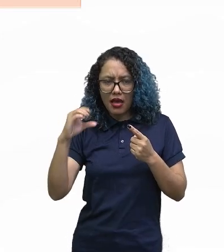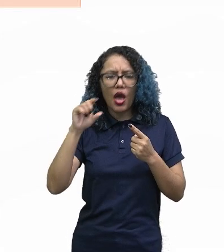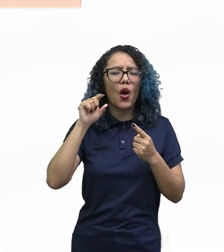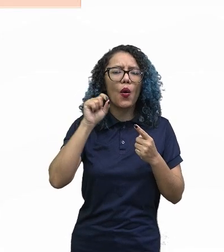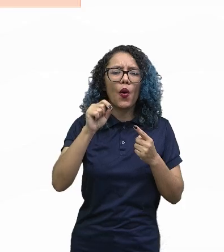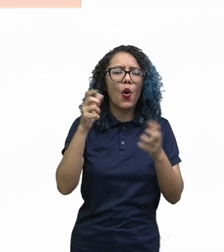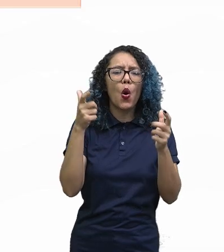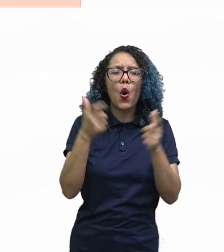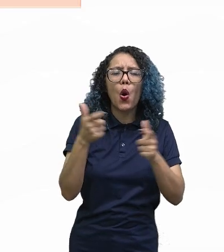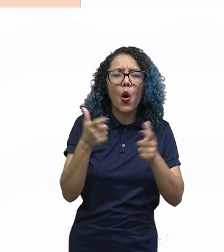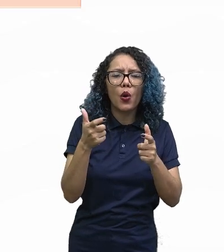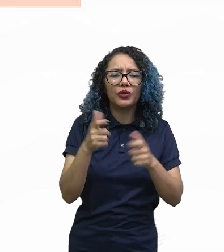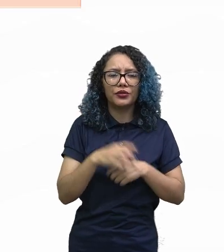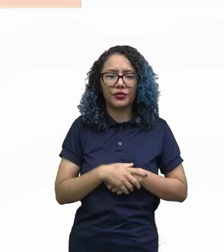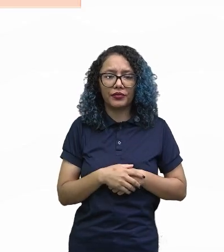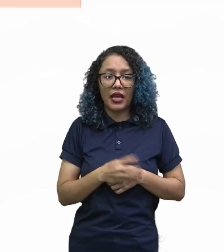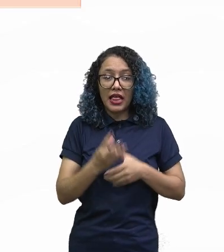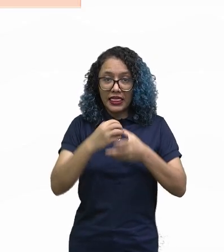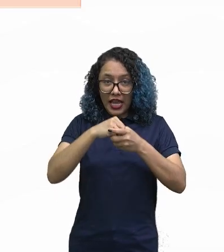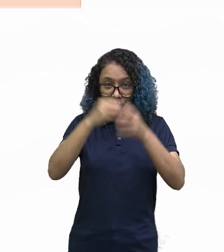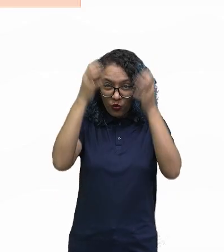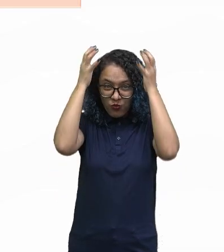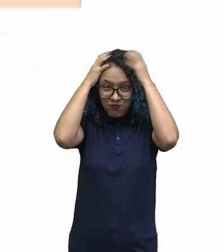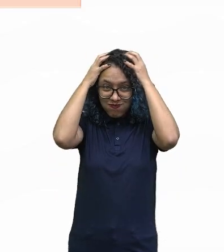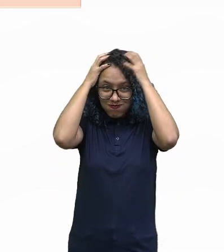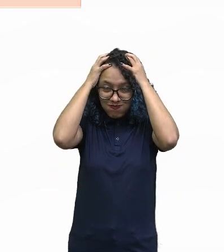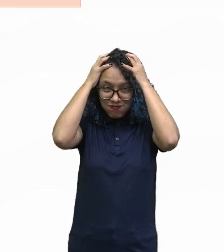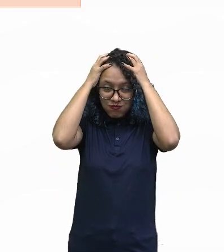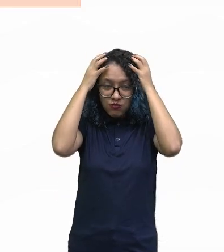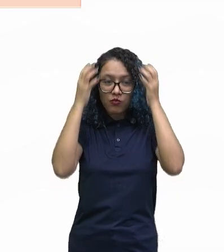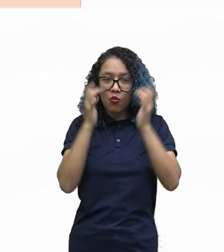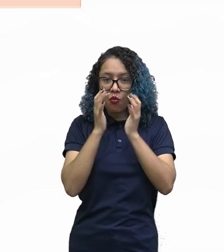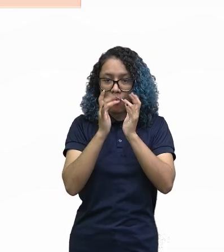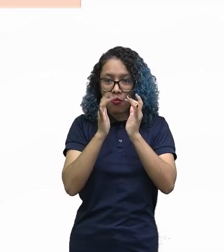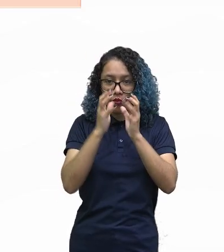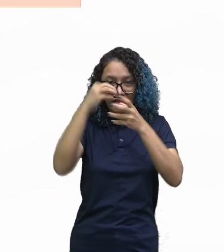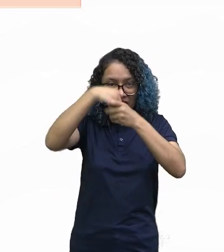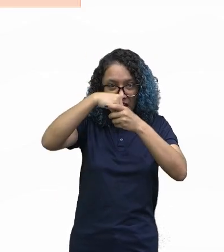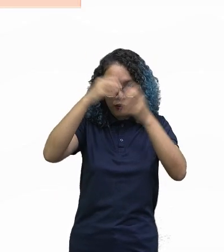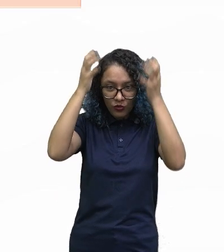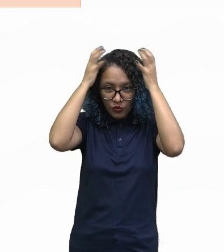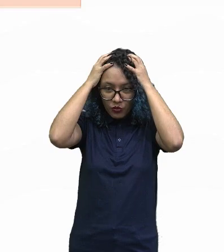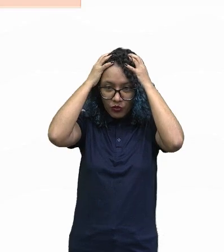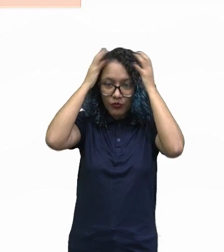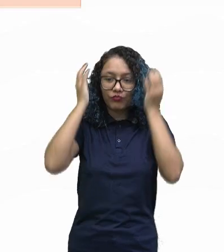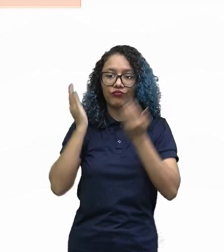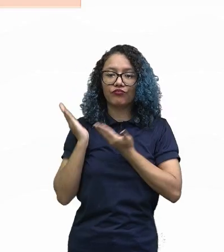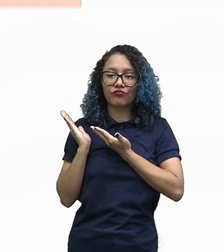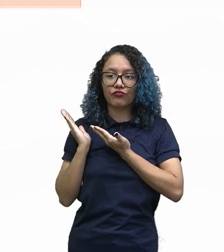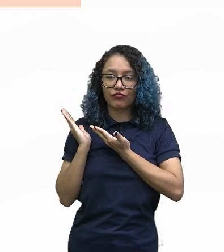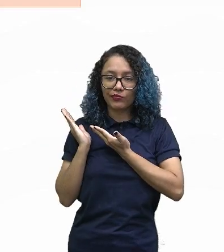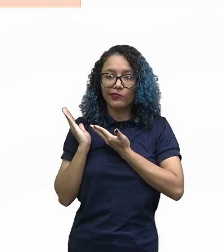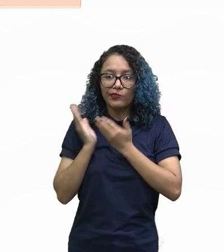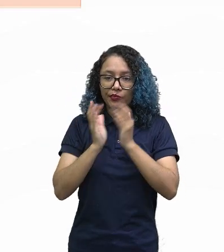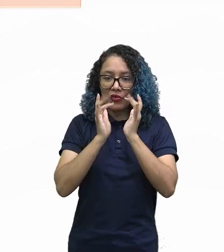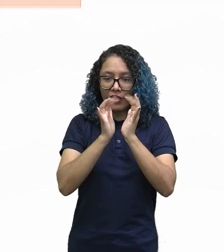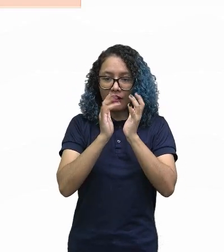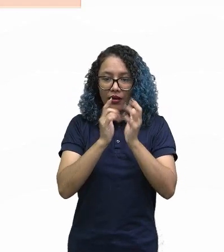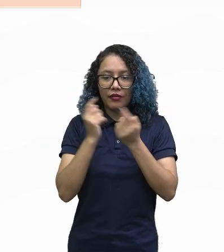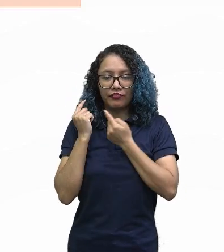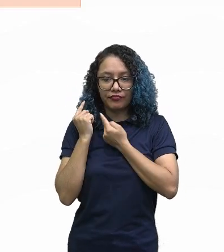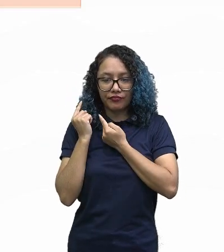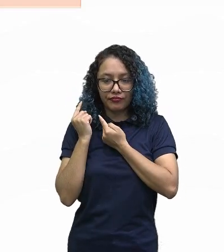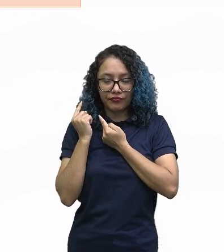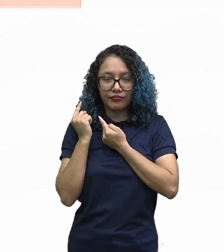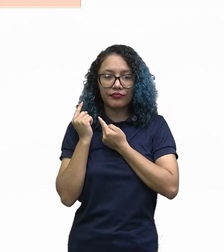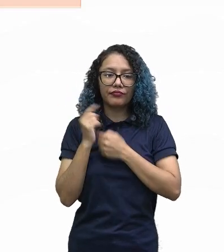está localizado no interior do crânio. Observe aí na imagem, né, a cabeça ali, representando a cabeça de uma pessoa. E